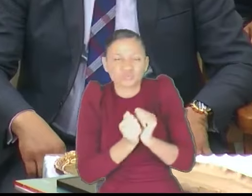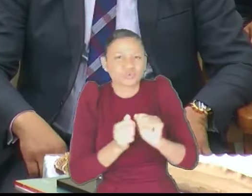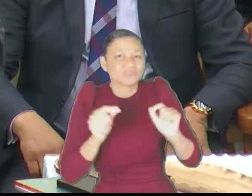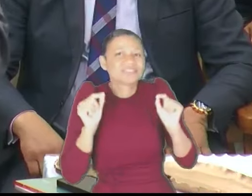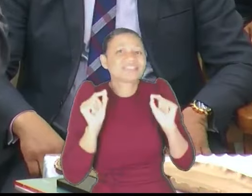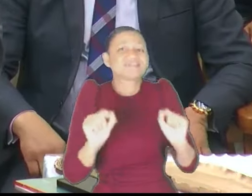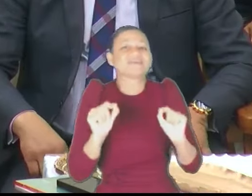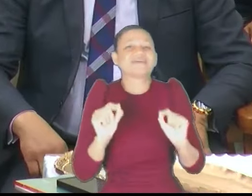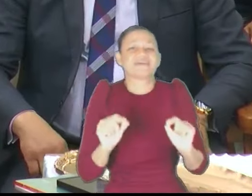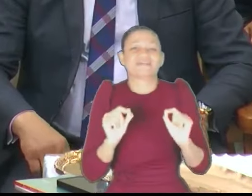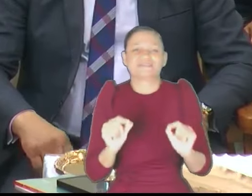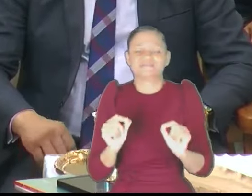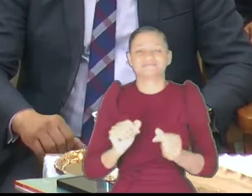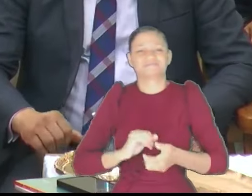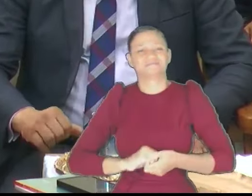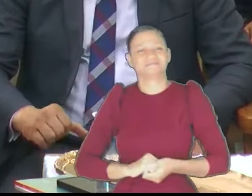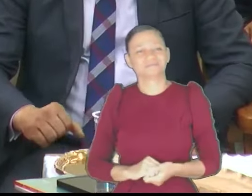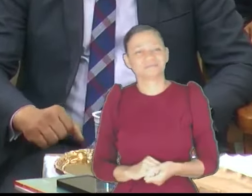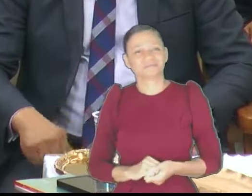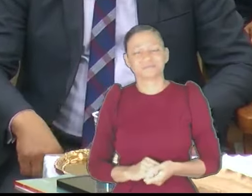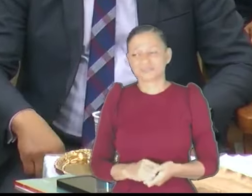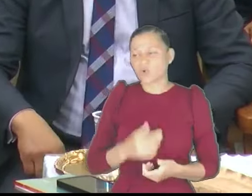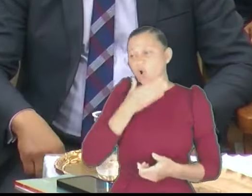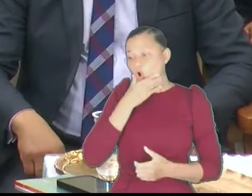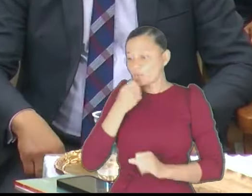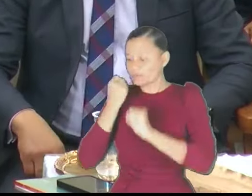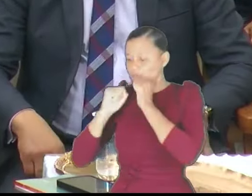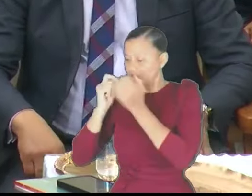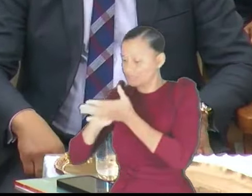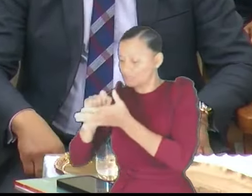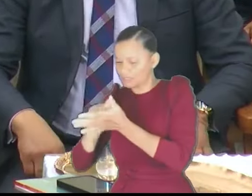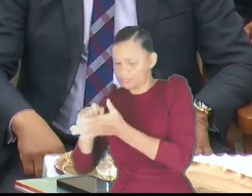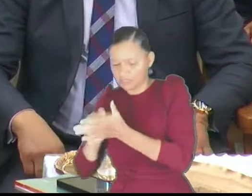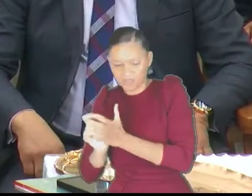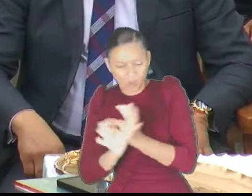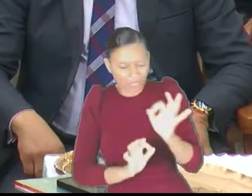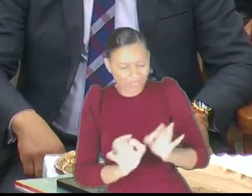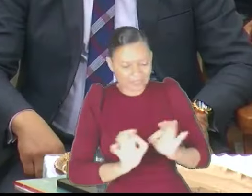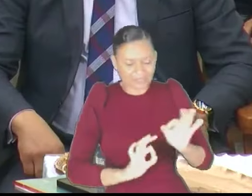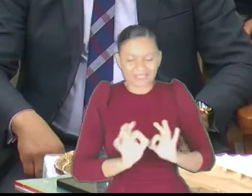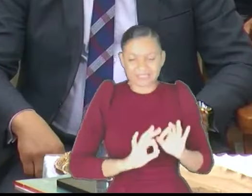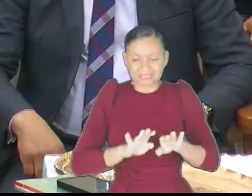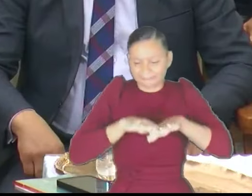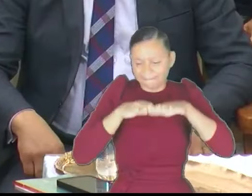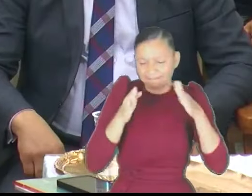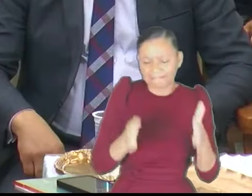estou. O salmista diz que ele prepara até mesa lá.